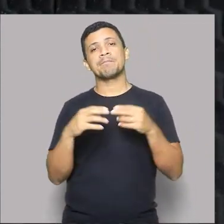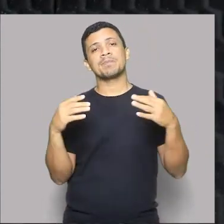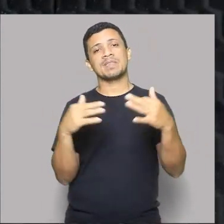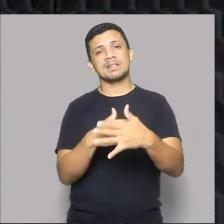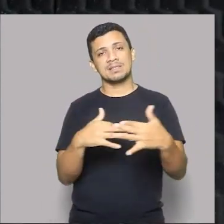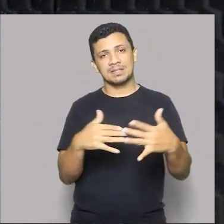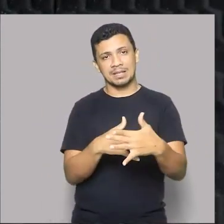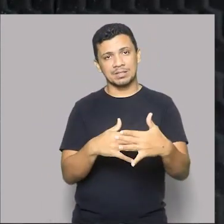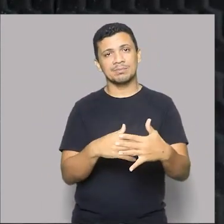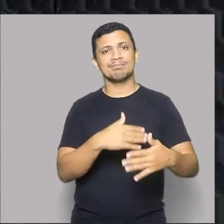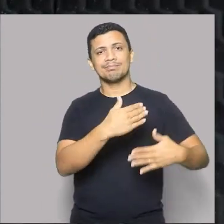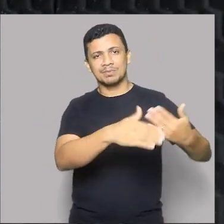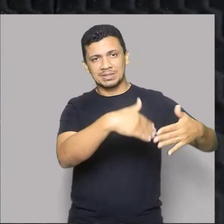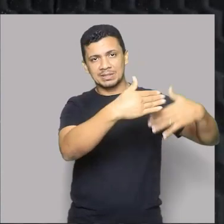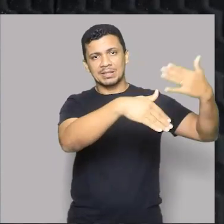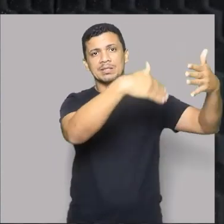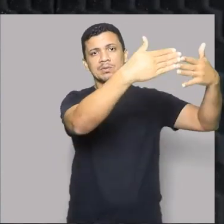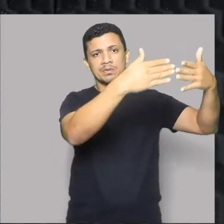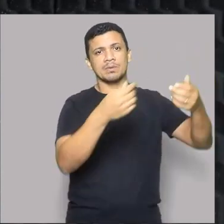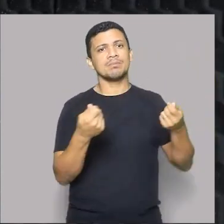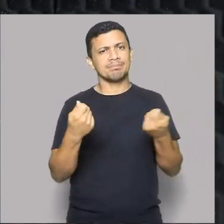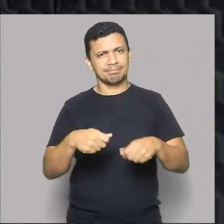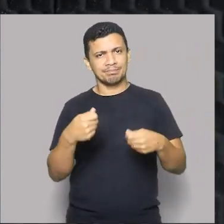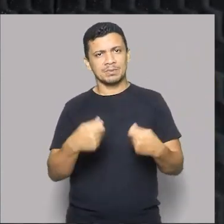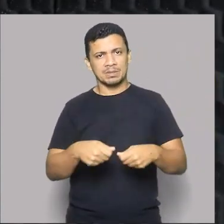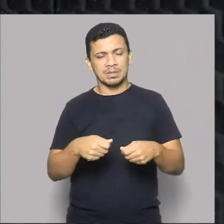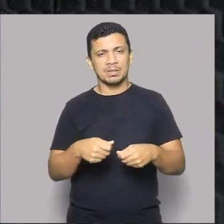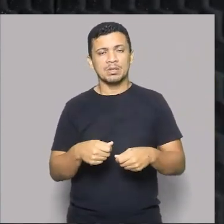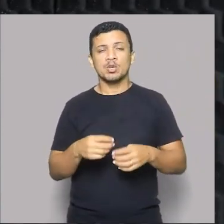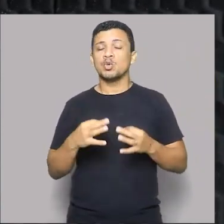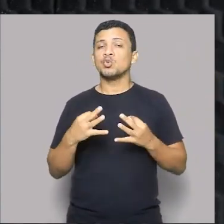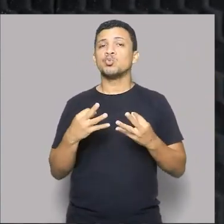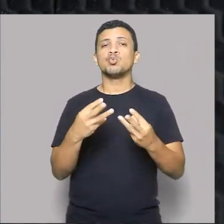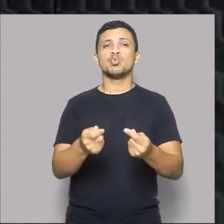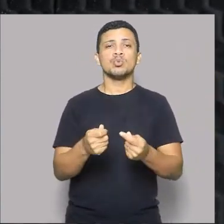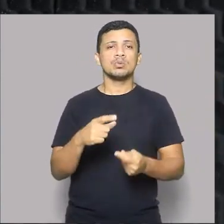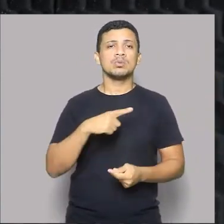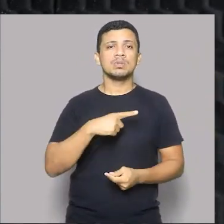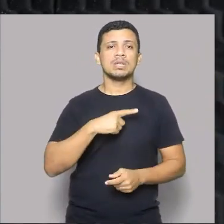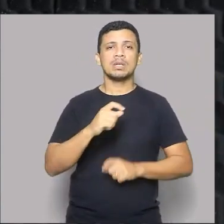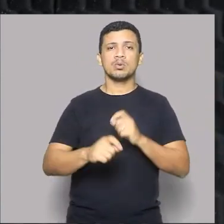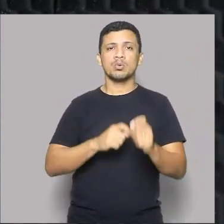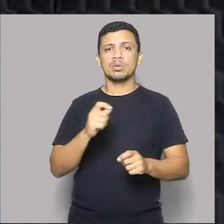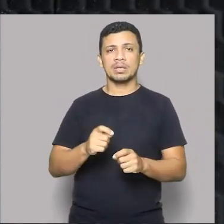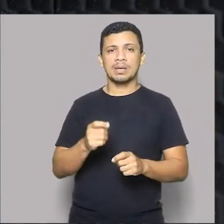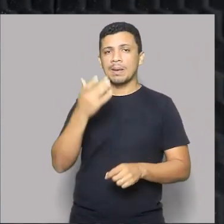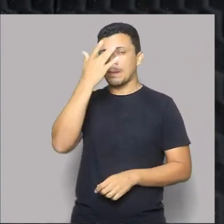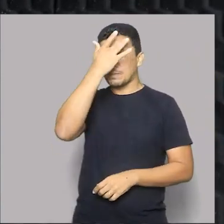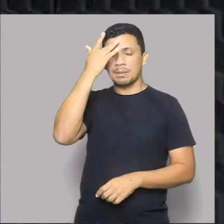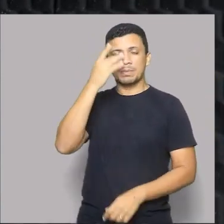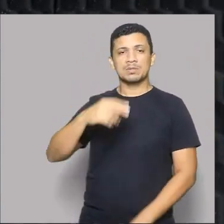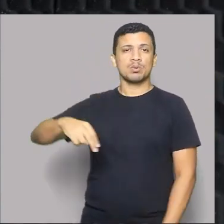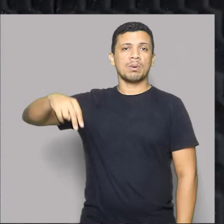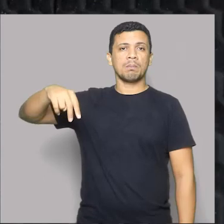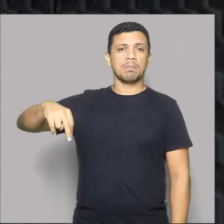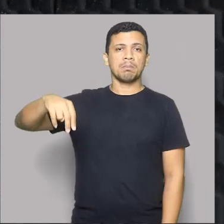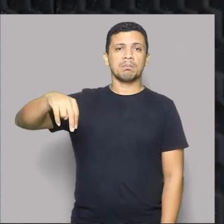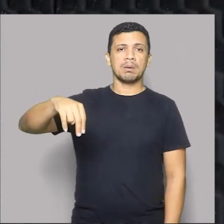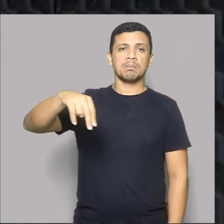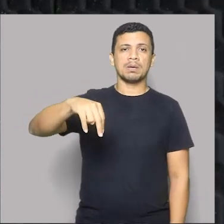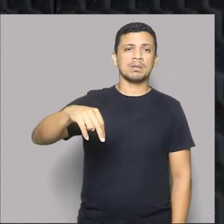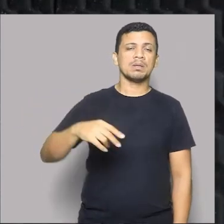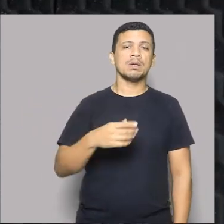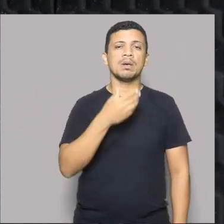ser desenvolvida a tal ponto que tudo esteja girando em torno do pedestre. Existe um